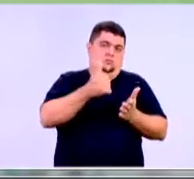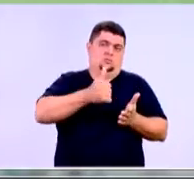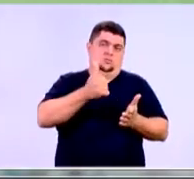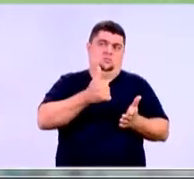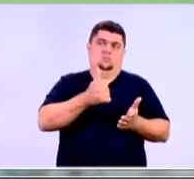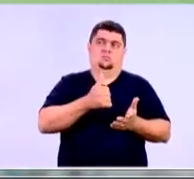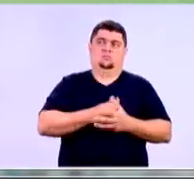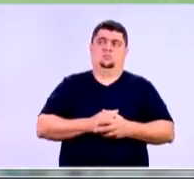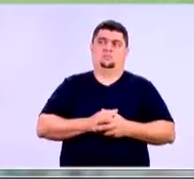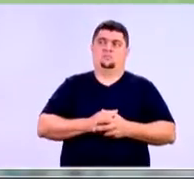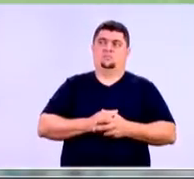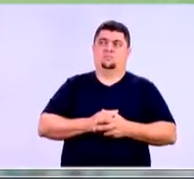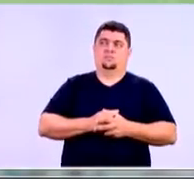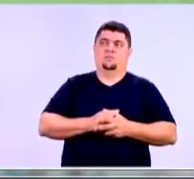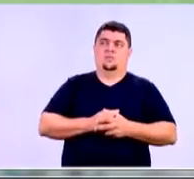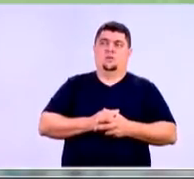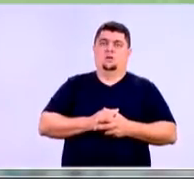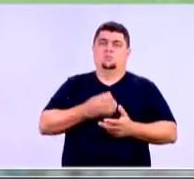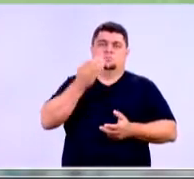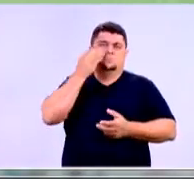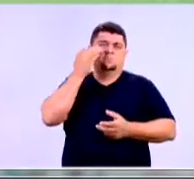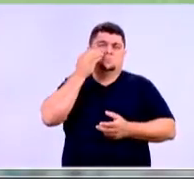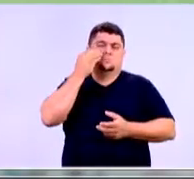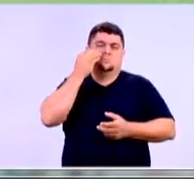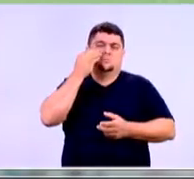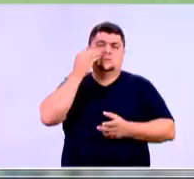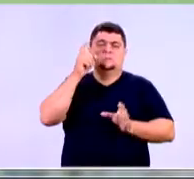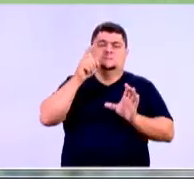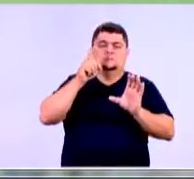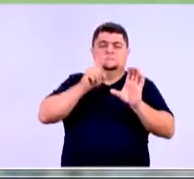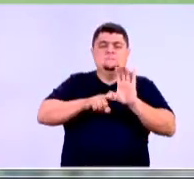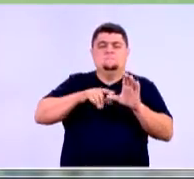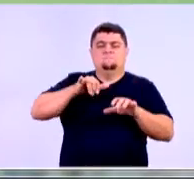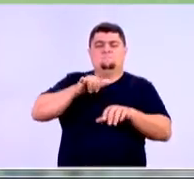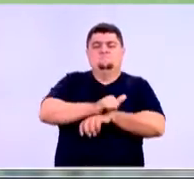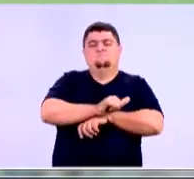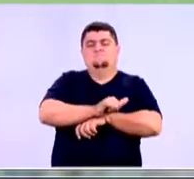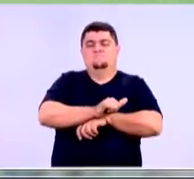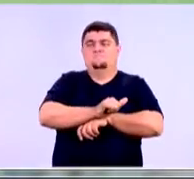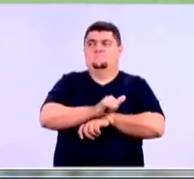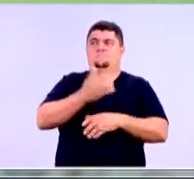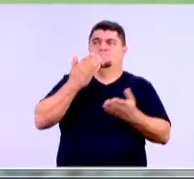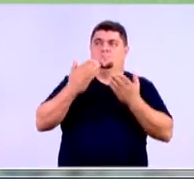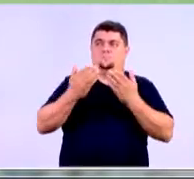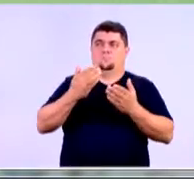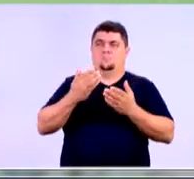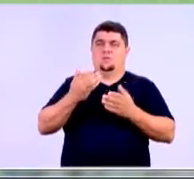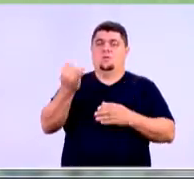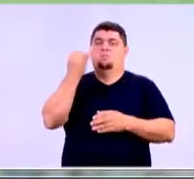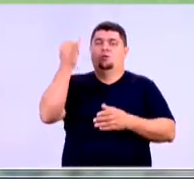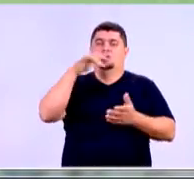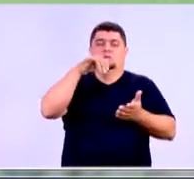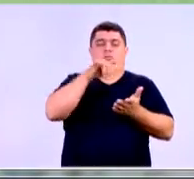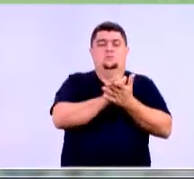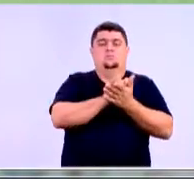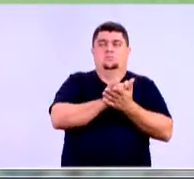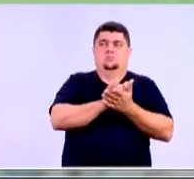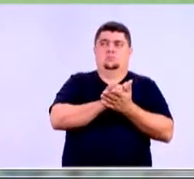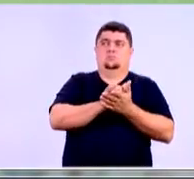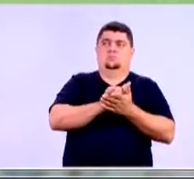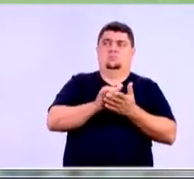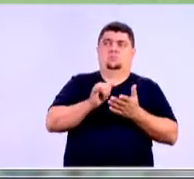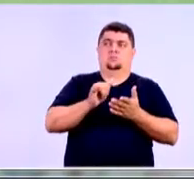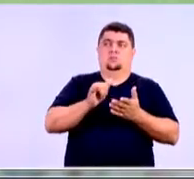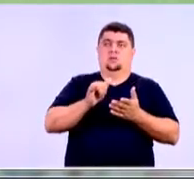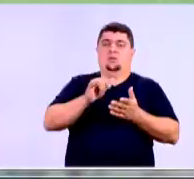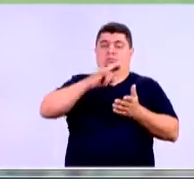Nós vamos também avaliar a inadimplência. Vamos discutir a importância da ficha cadastral, a